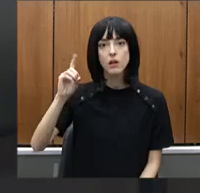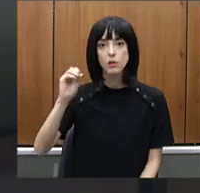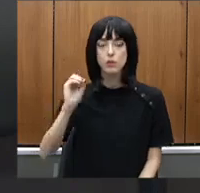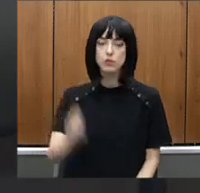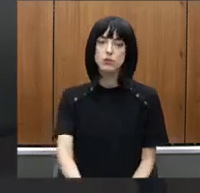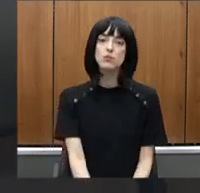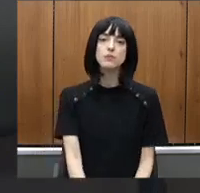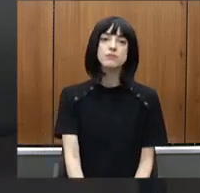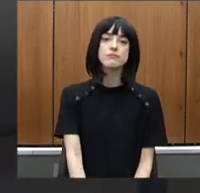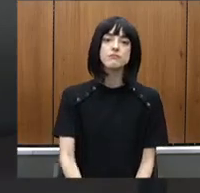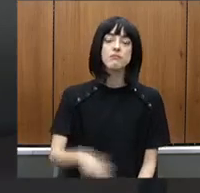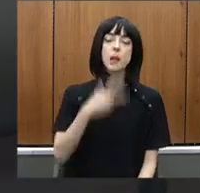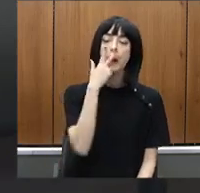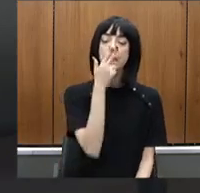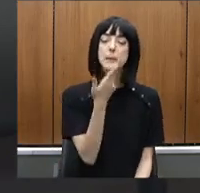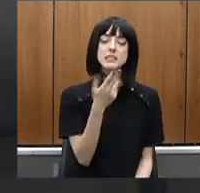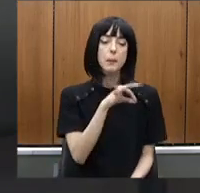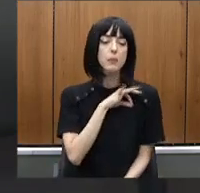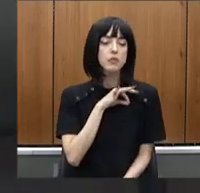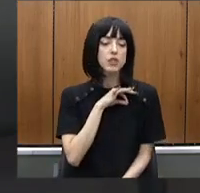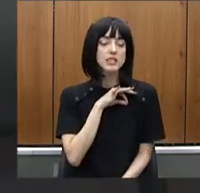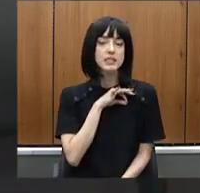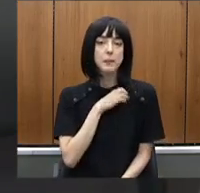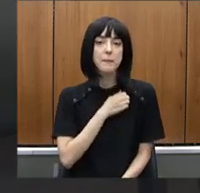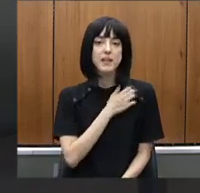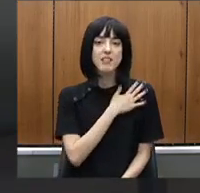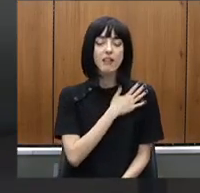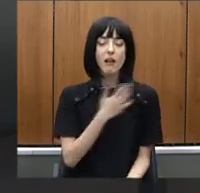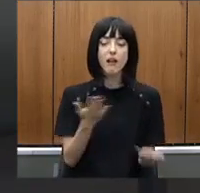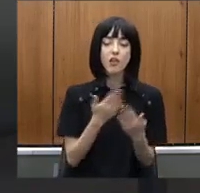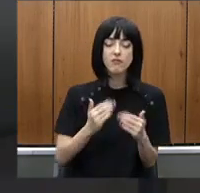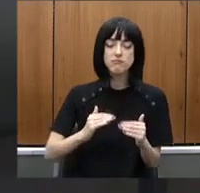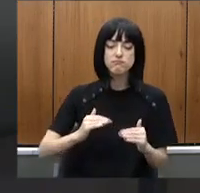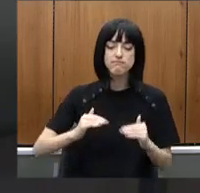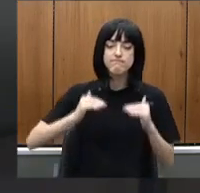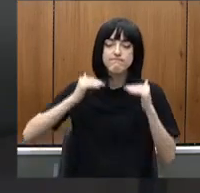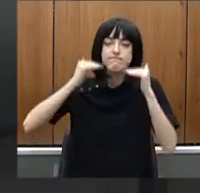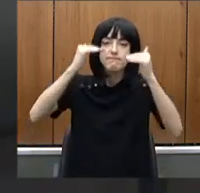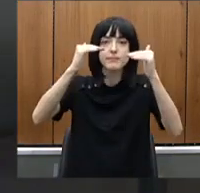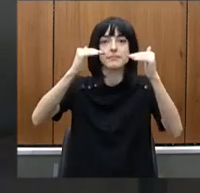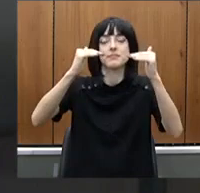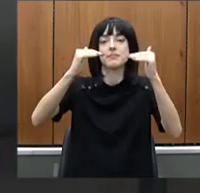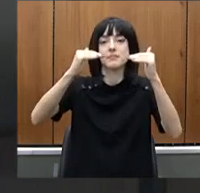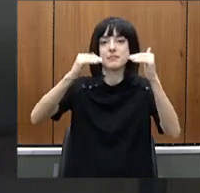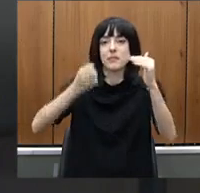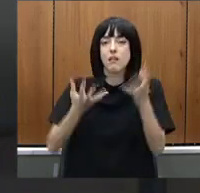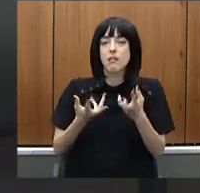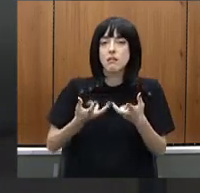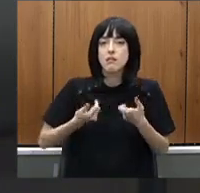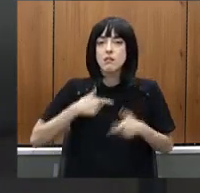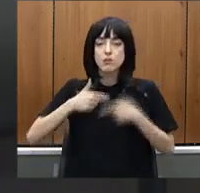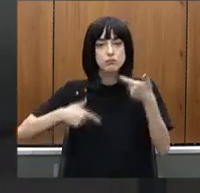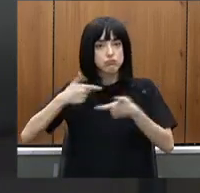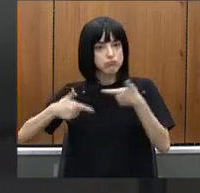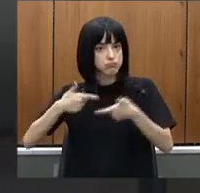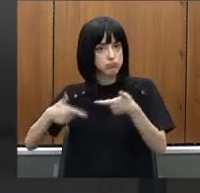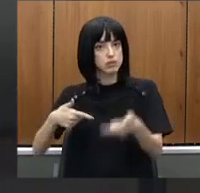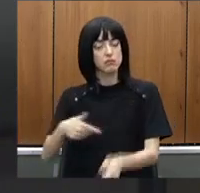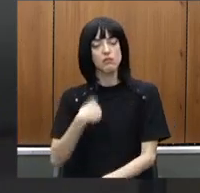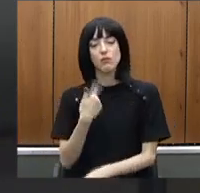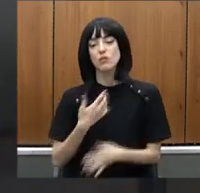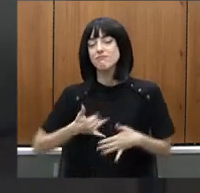entendeu padronizou para cima que está com o seu trabalho então a gente tem muito orgulho